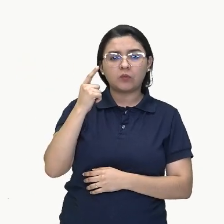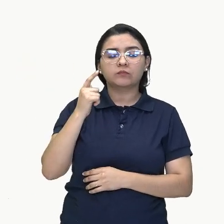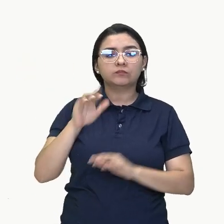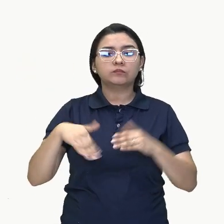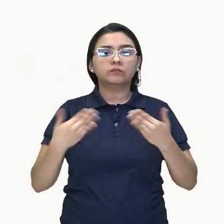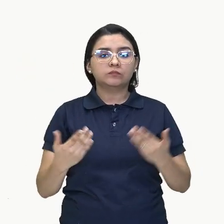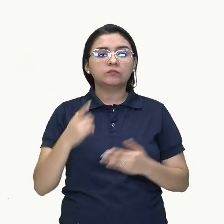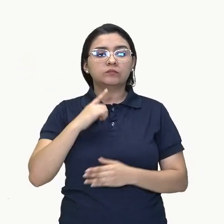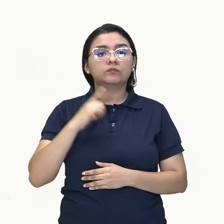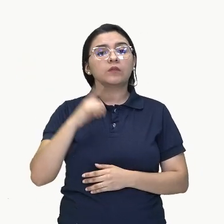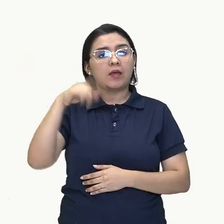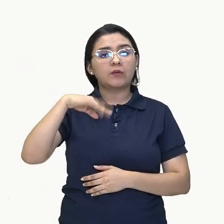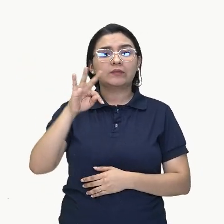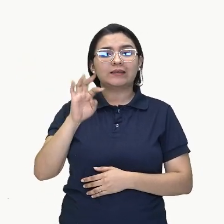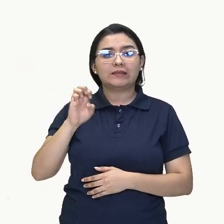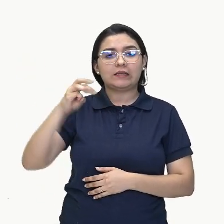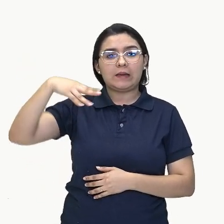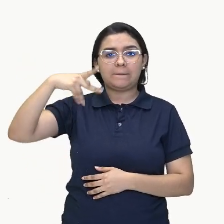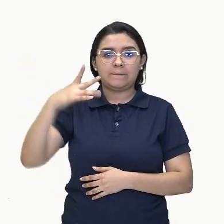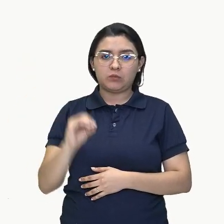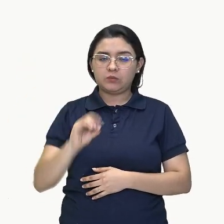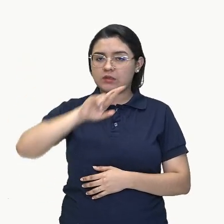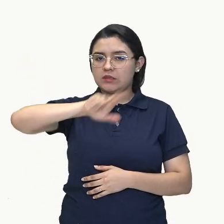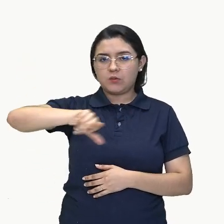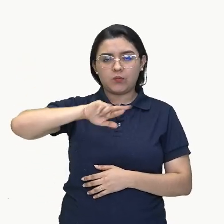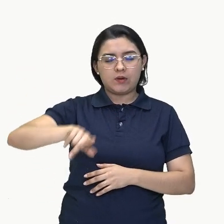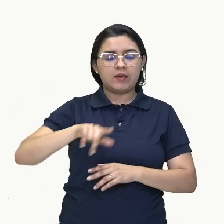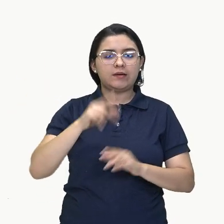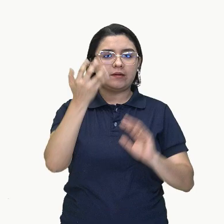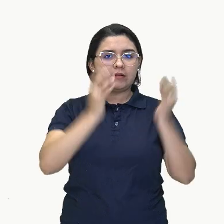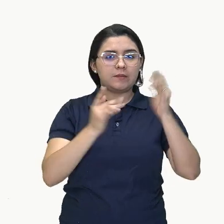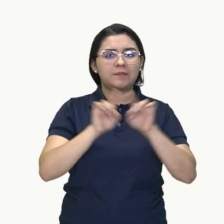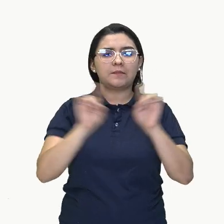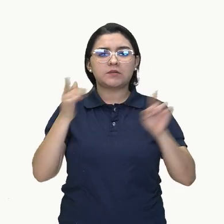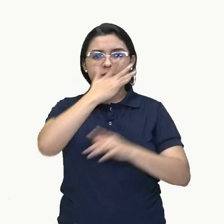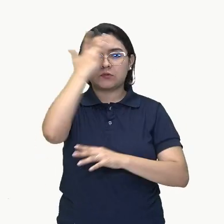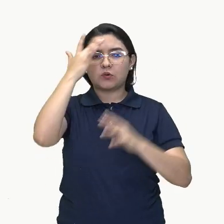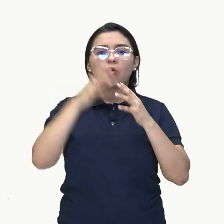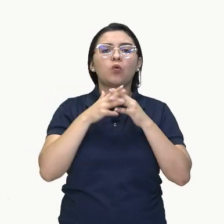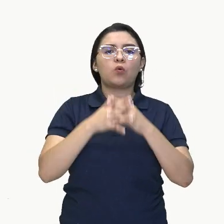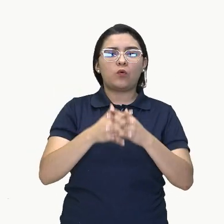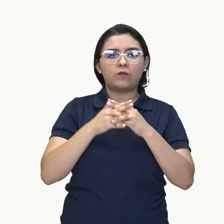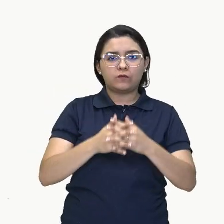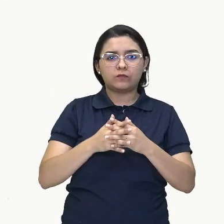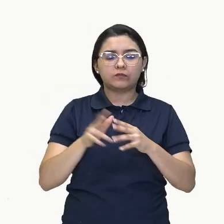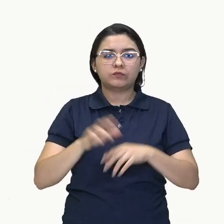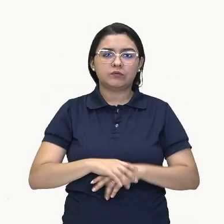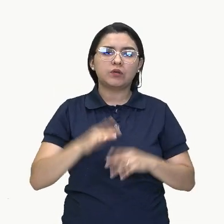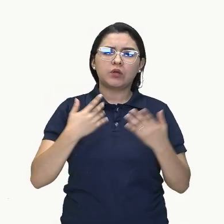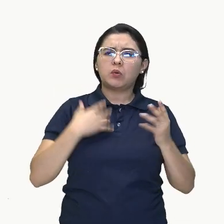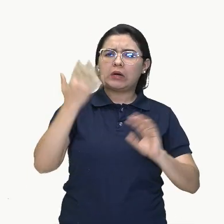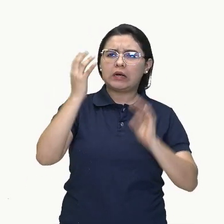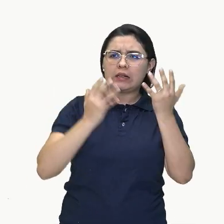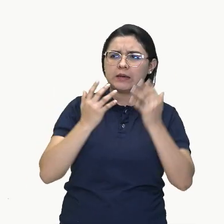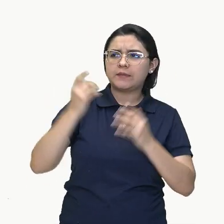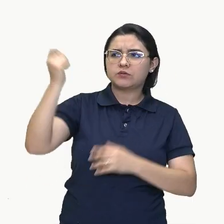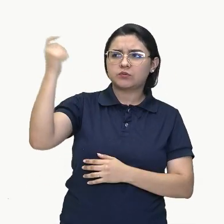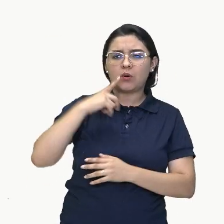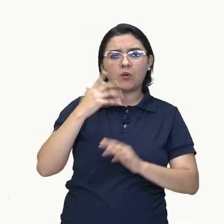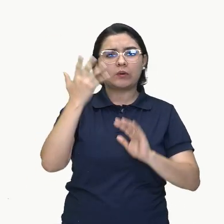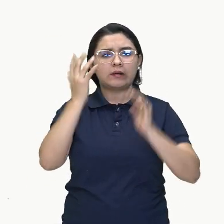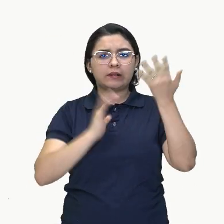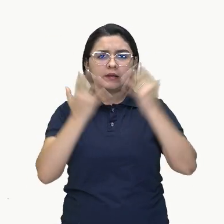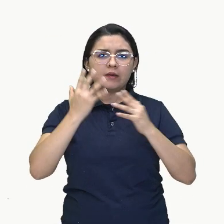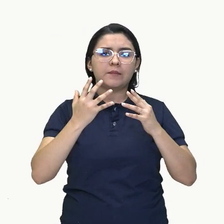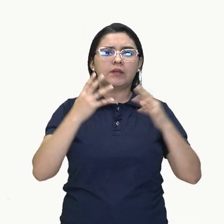eu falo sobre o tempo e não o clima, né? Mas as pessoas acabam confundindo e falando que o clima está ensolarado ou o clima